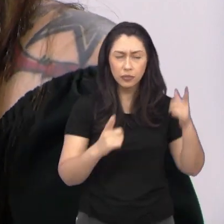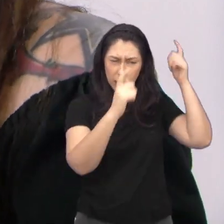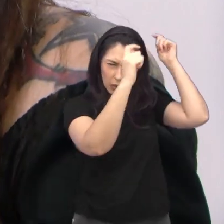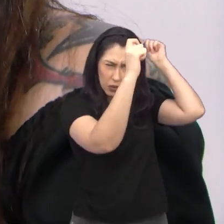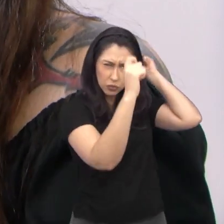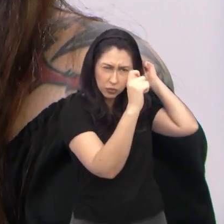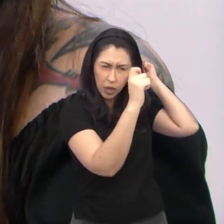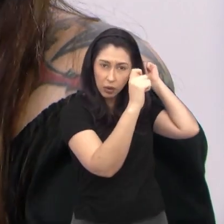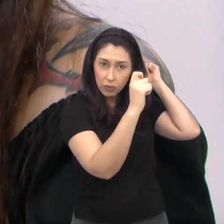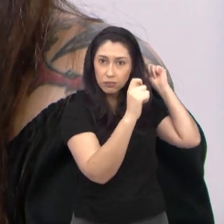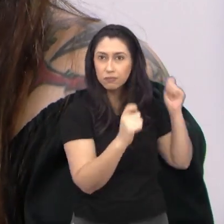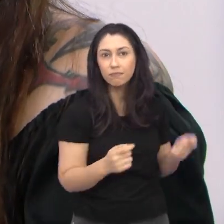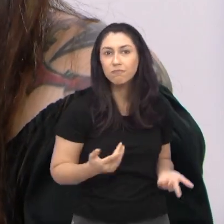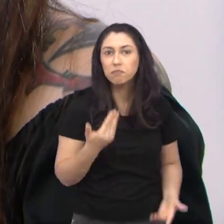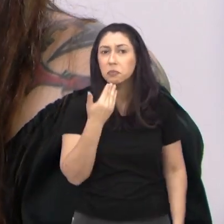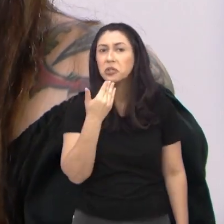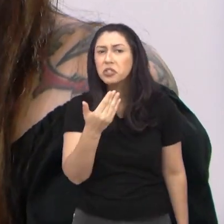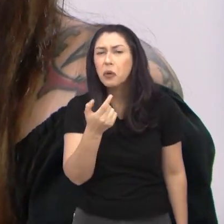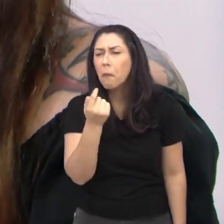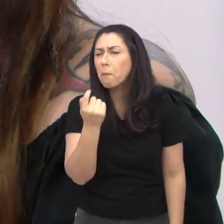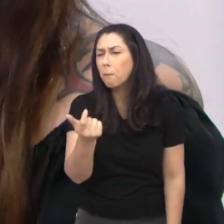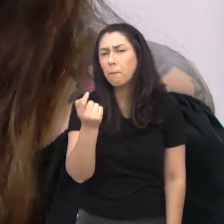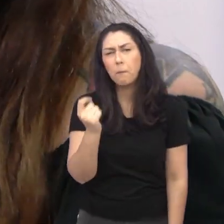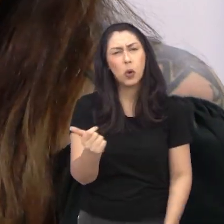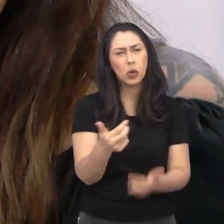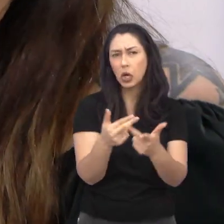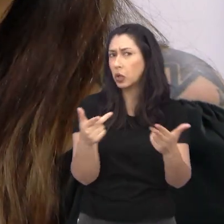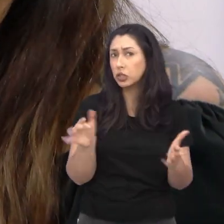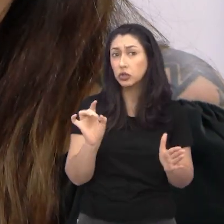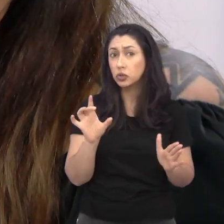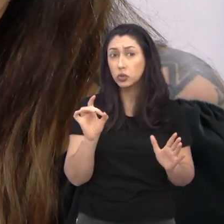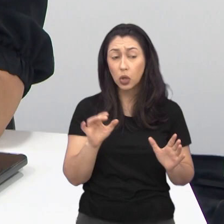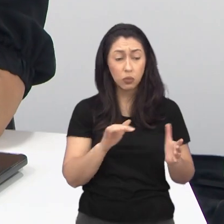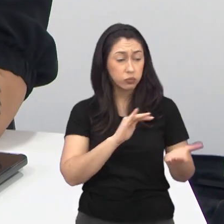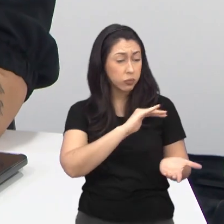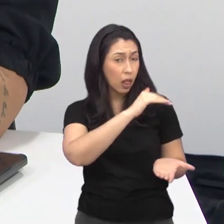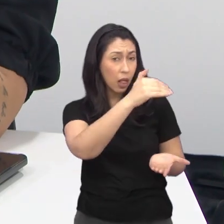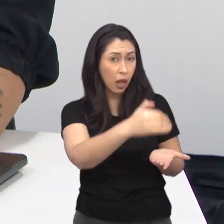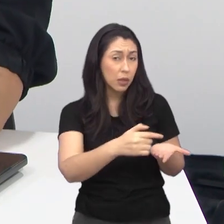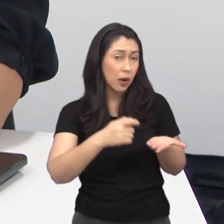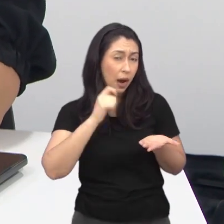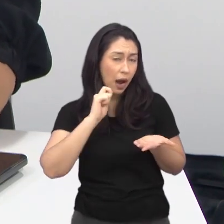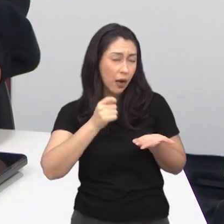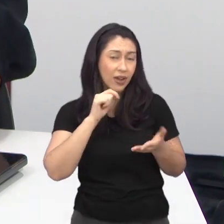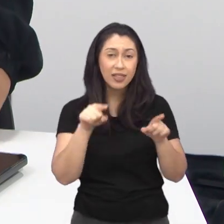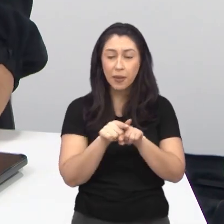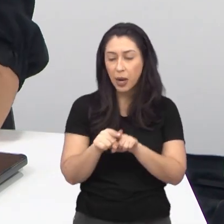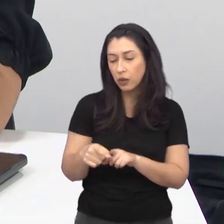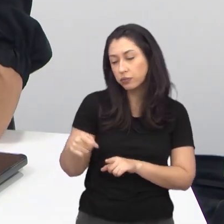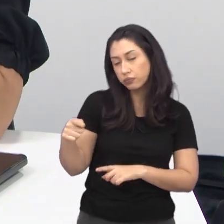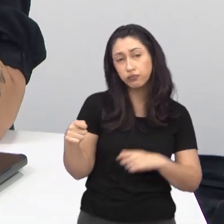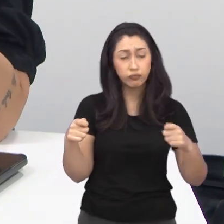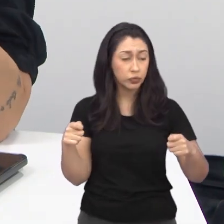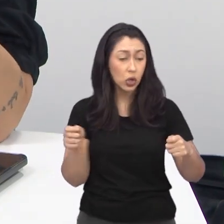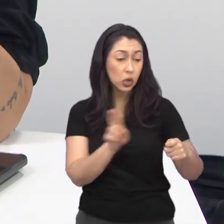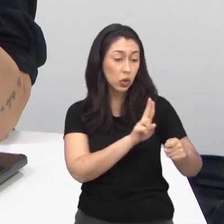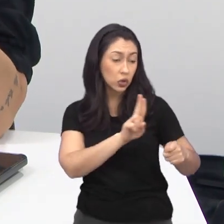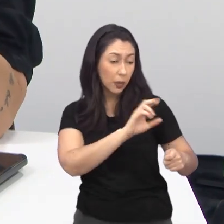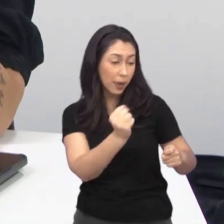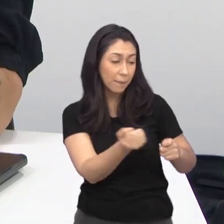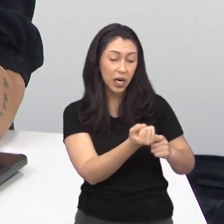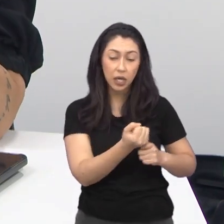quase nada dentro da sala que eles pediram, uma cafeteirinha Nespresso e as xicarazinhas com o nome do Chitãozinho e